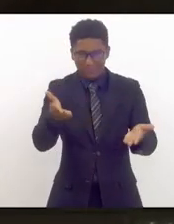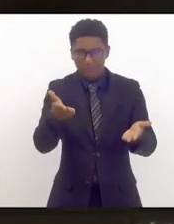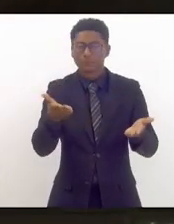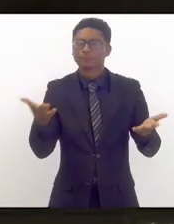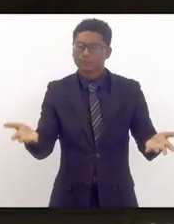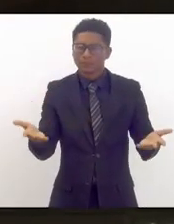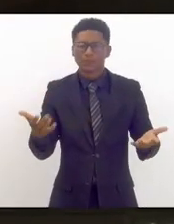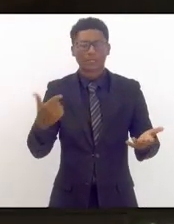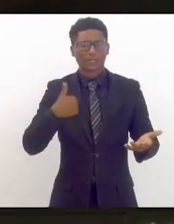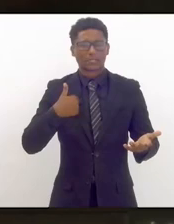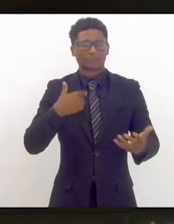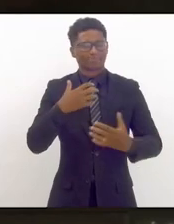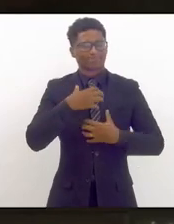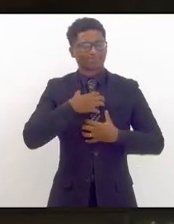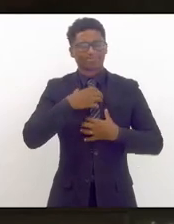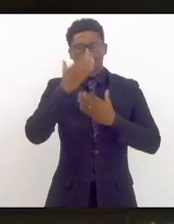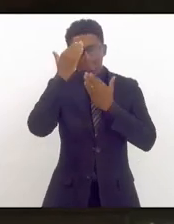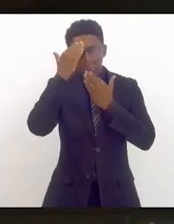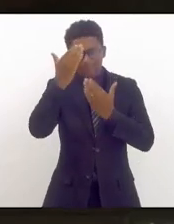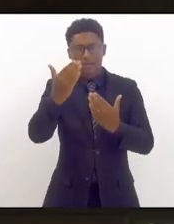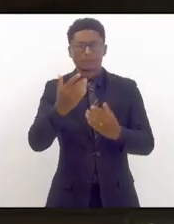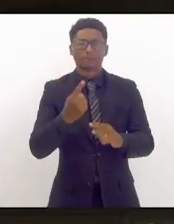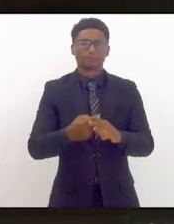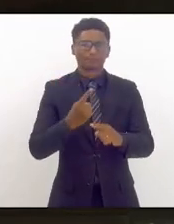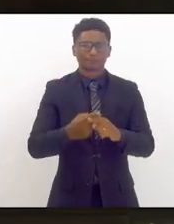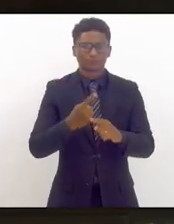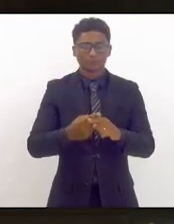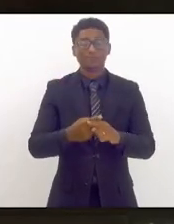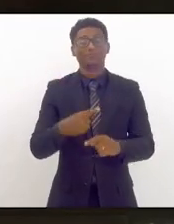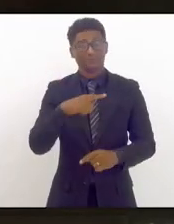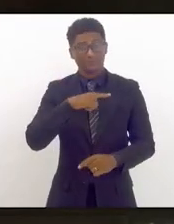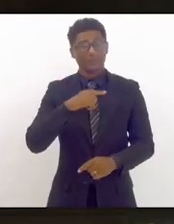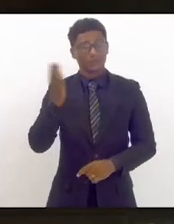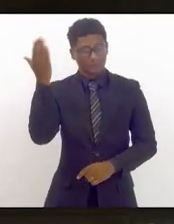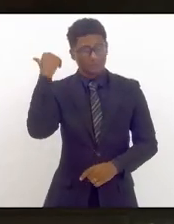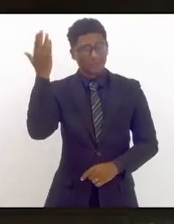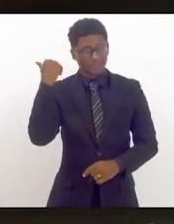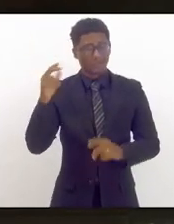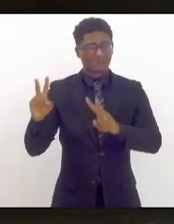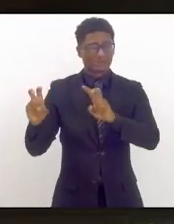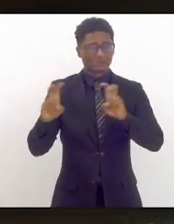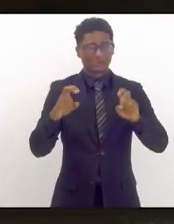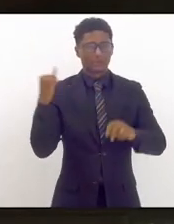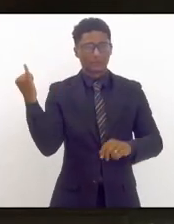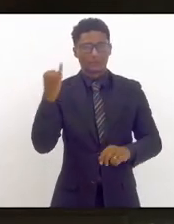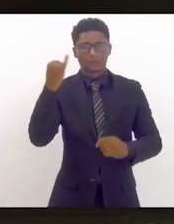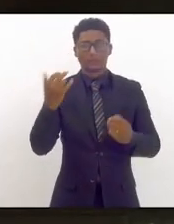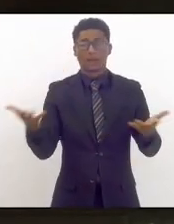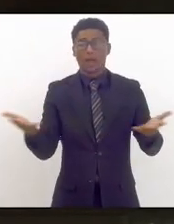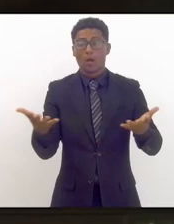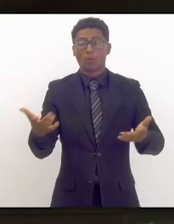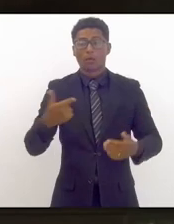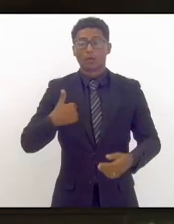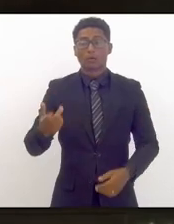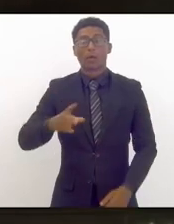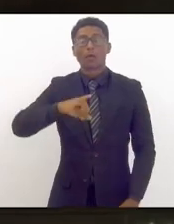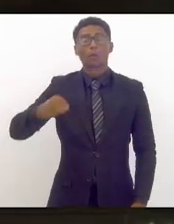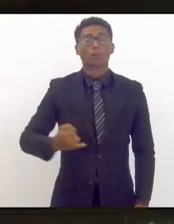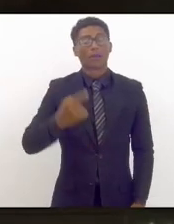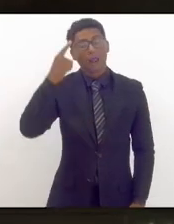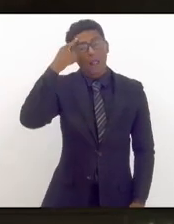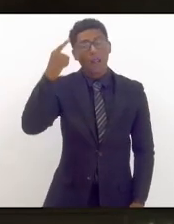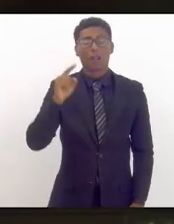meu agradecimento pela parceria em questões importantes, quero tomar essa oportunidade para relembrar